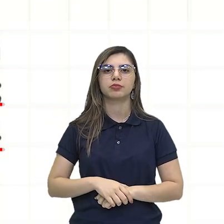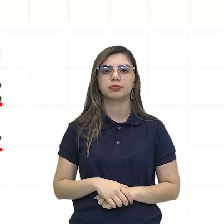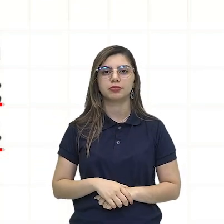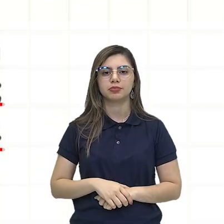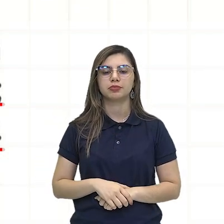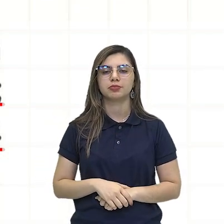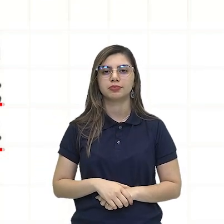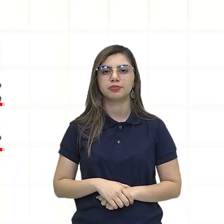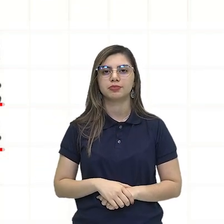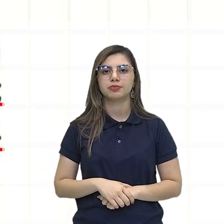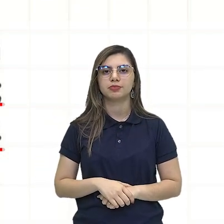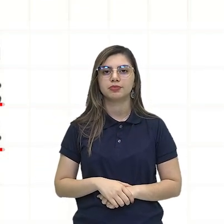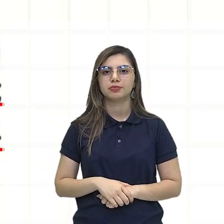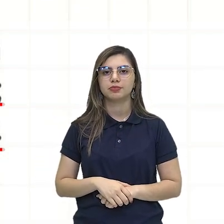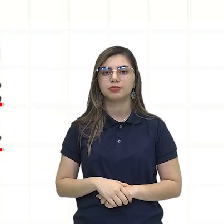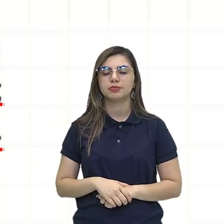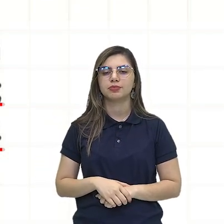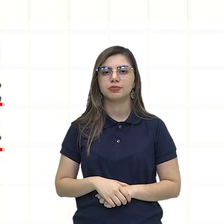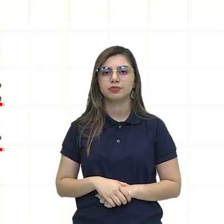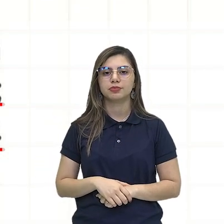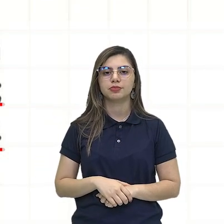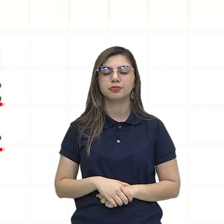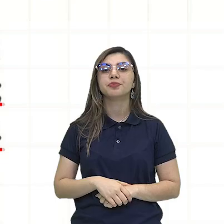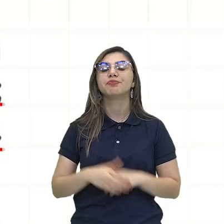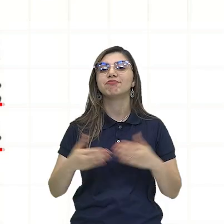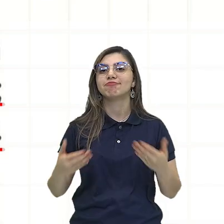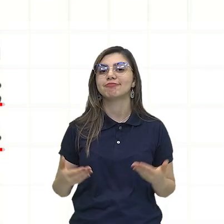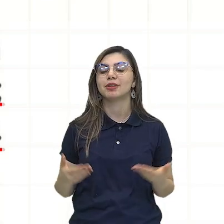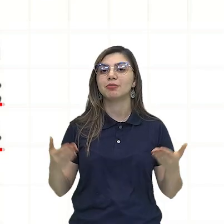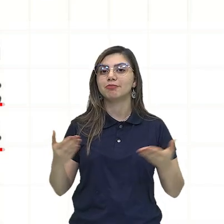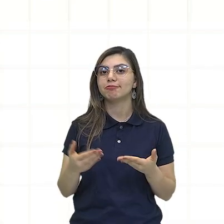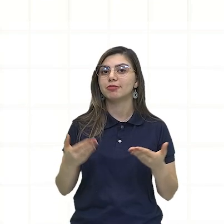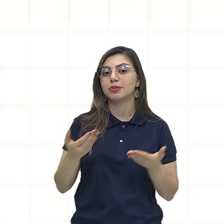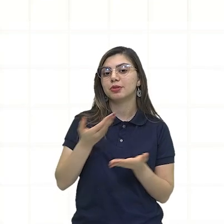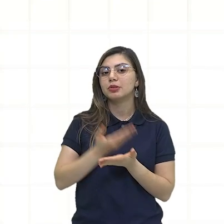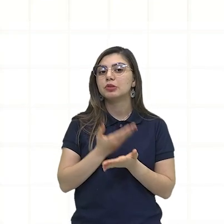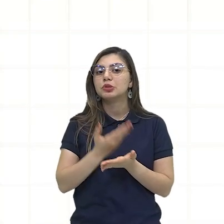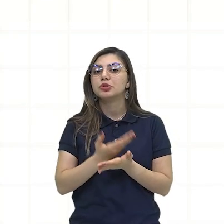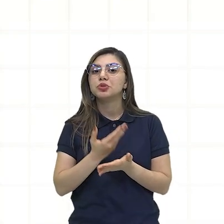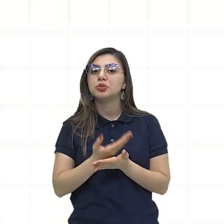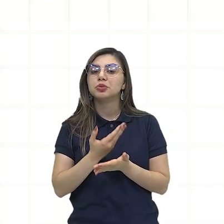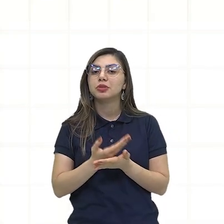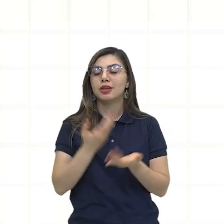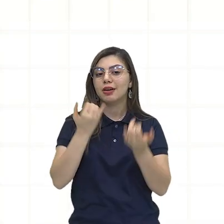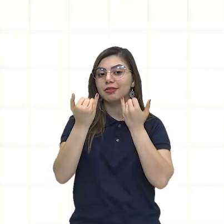mar. Ok? E a gente vai agora verificar mais a fundo